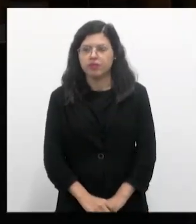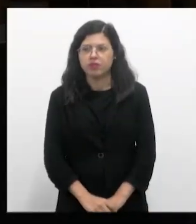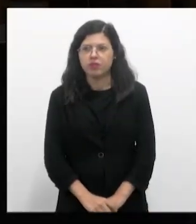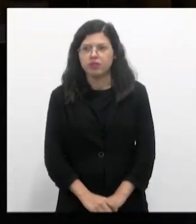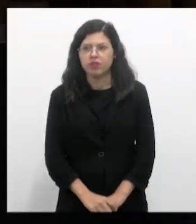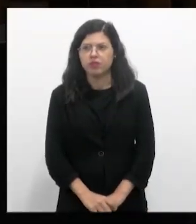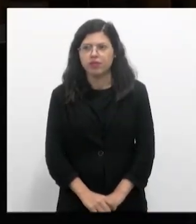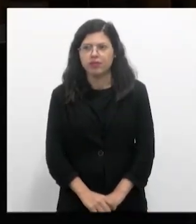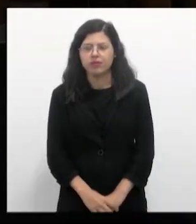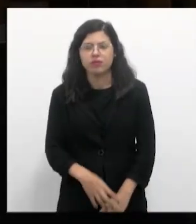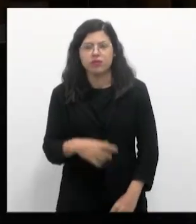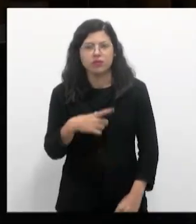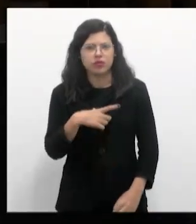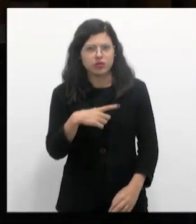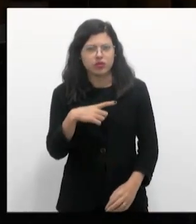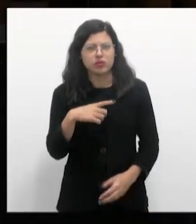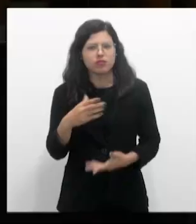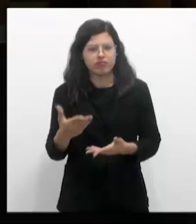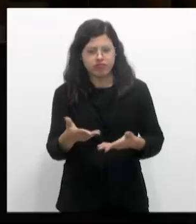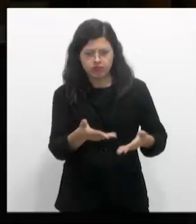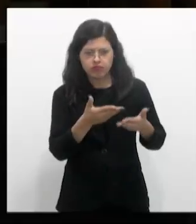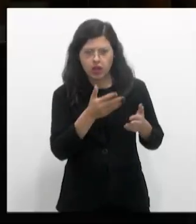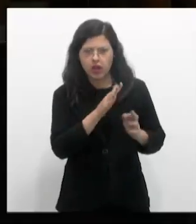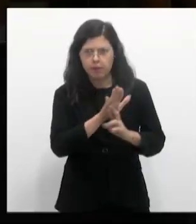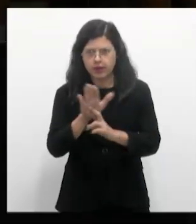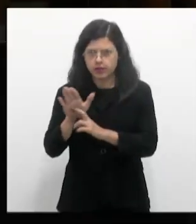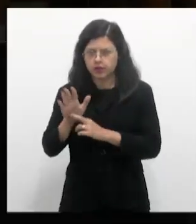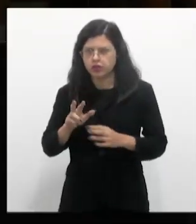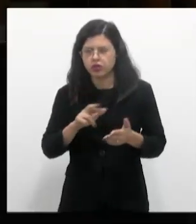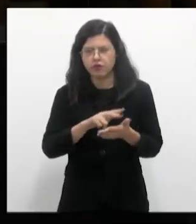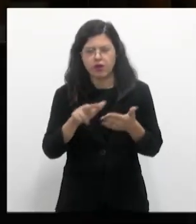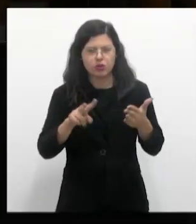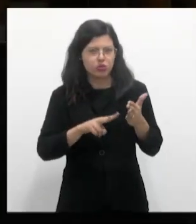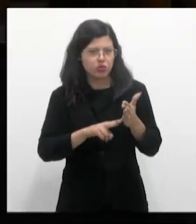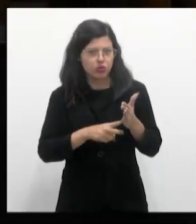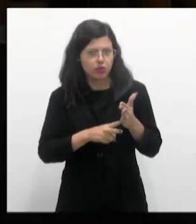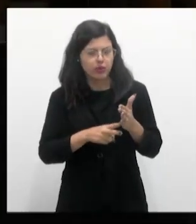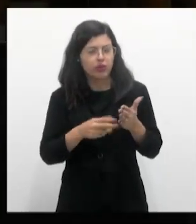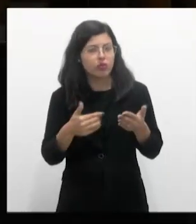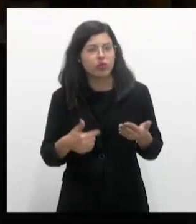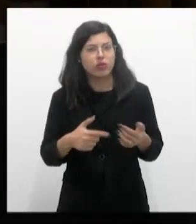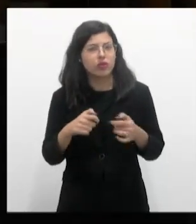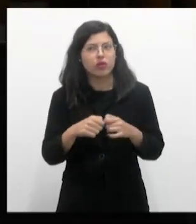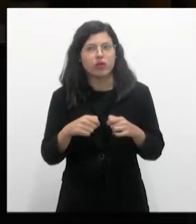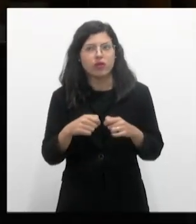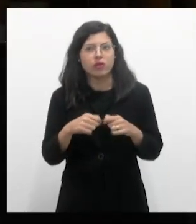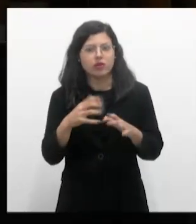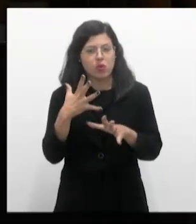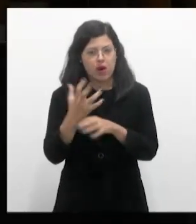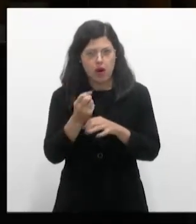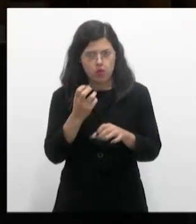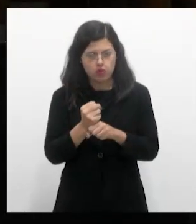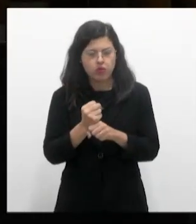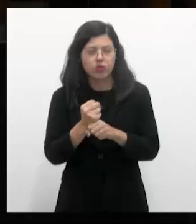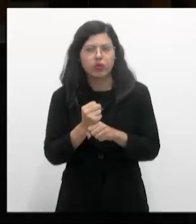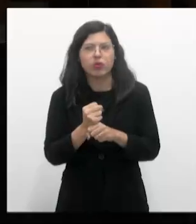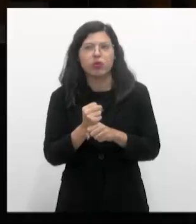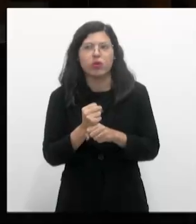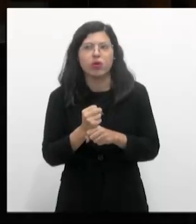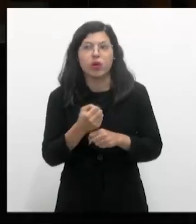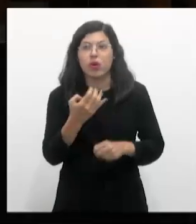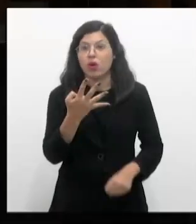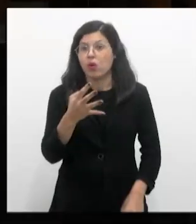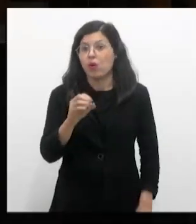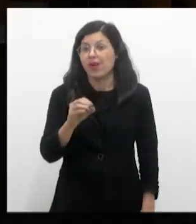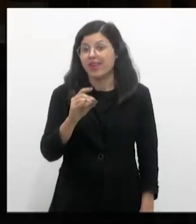Recebi representantes de diversos condomínios que eles fazem a medição do hidrômetro há